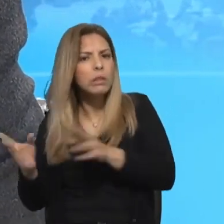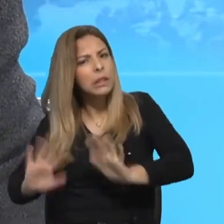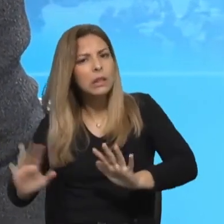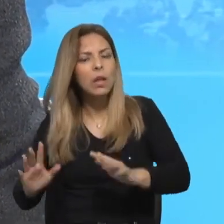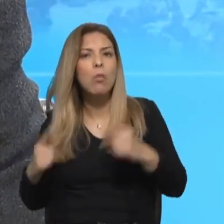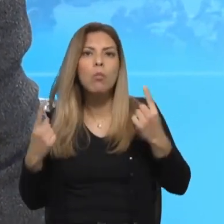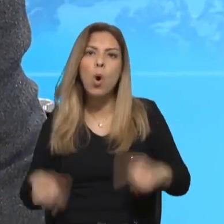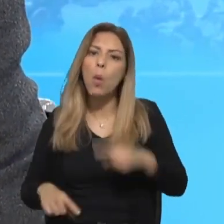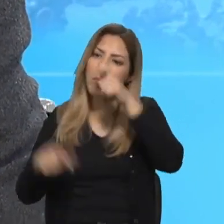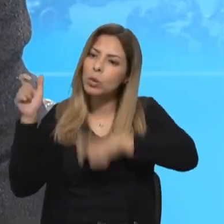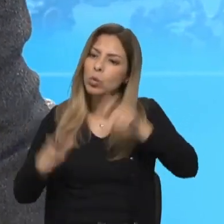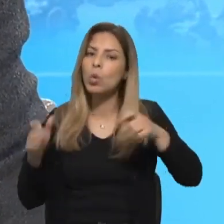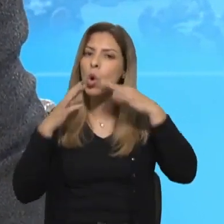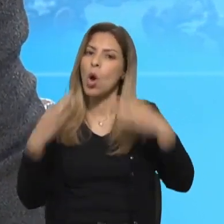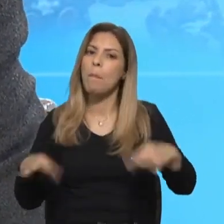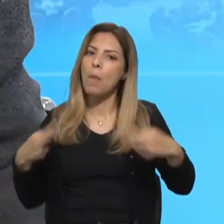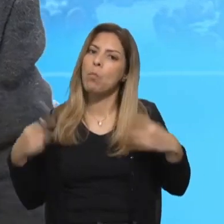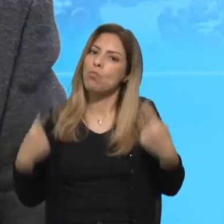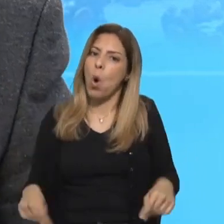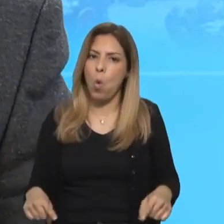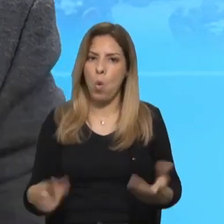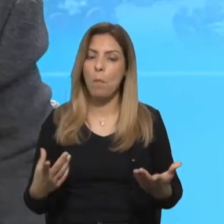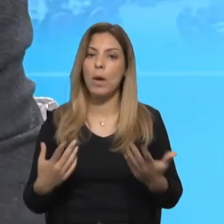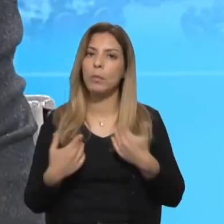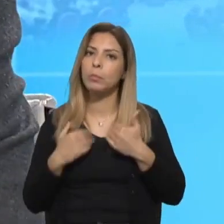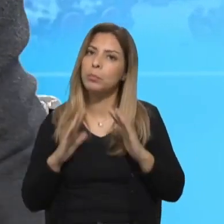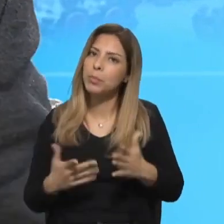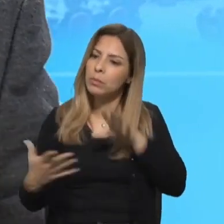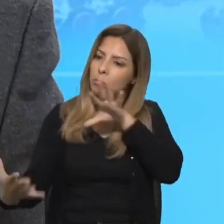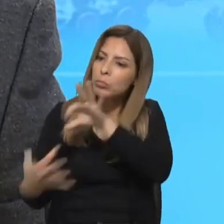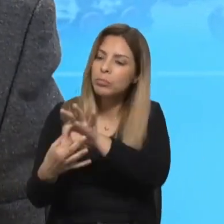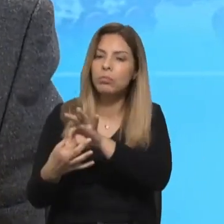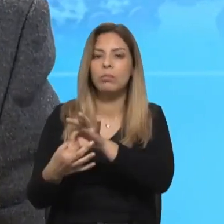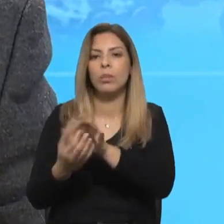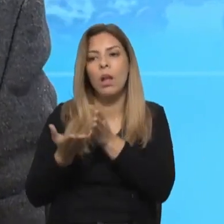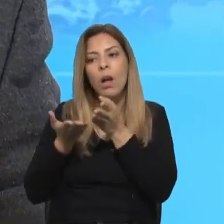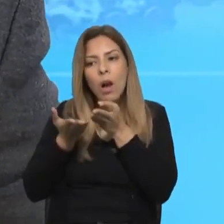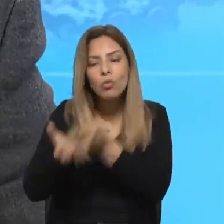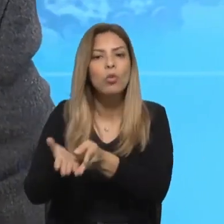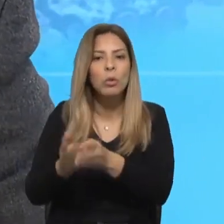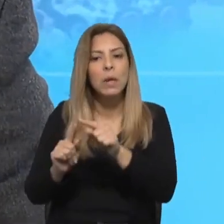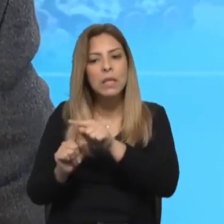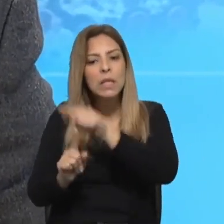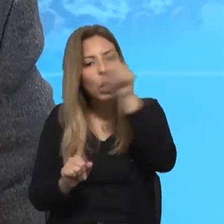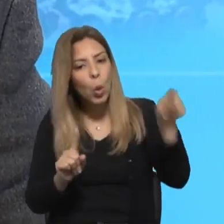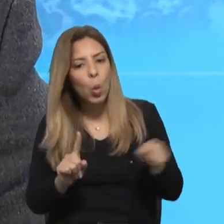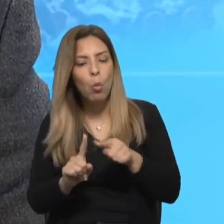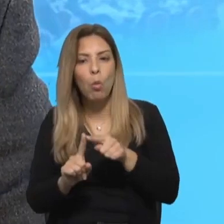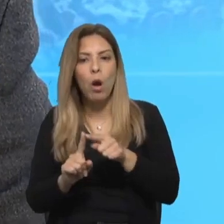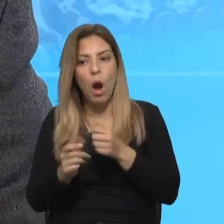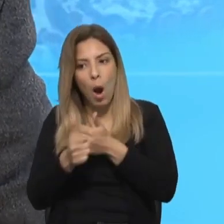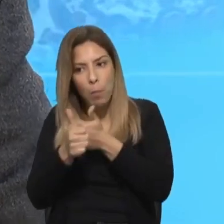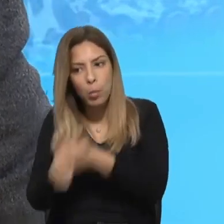ser concidadãos connosco. E para isso é preciso responder a estes verbos e cumprir este ciclo de apoio, de